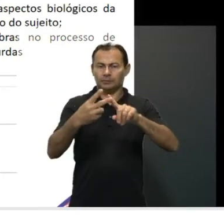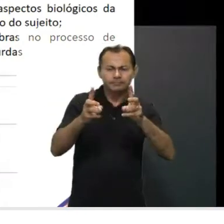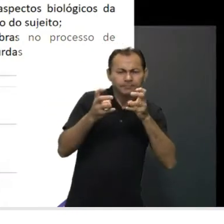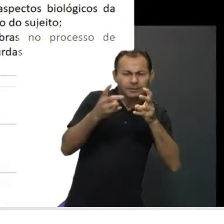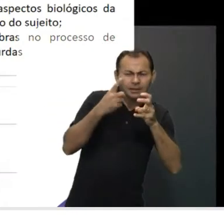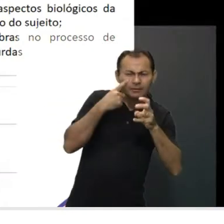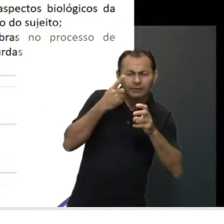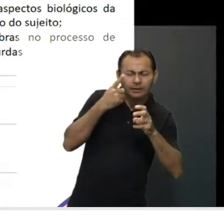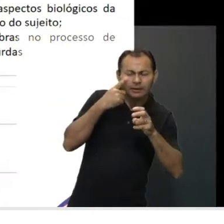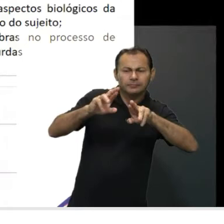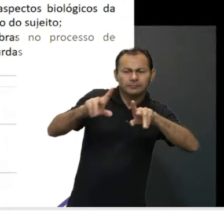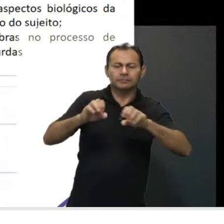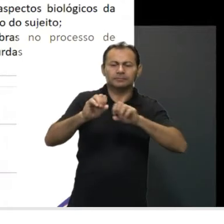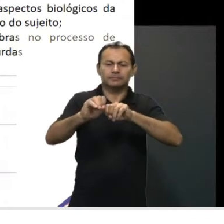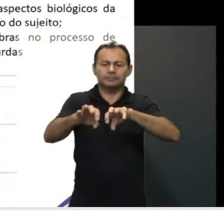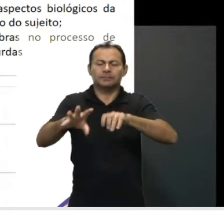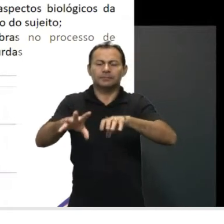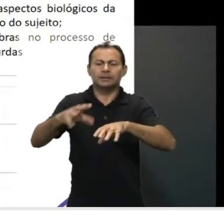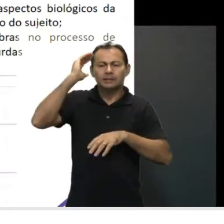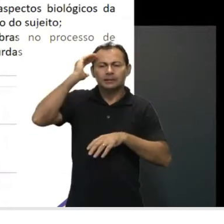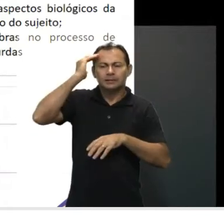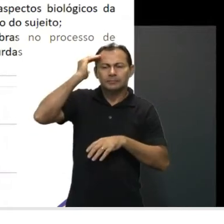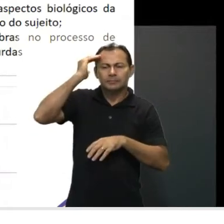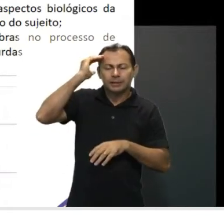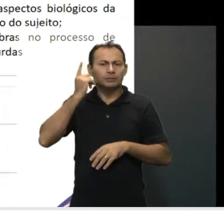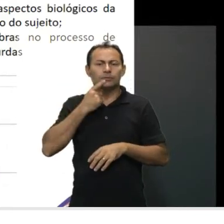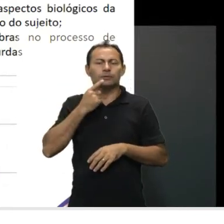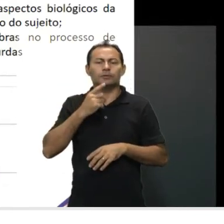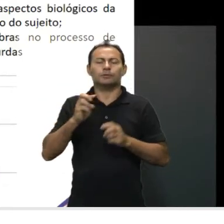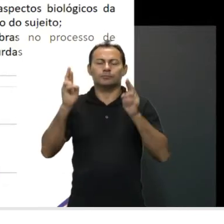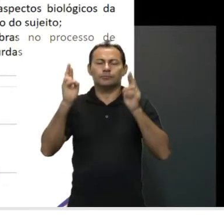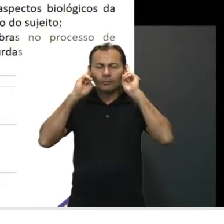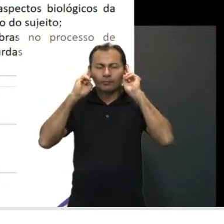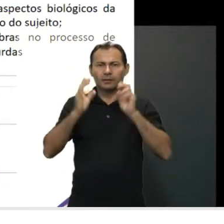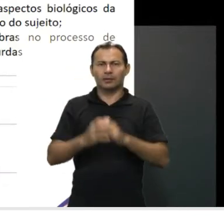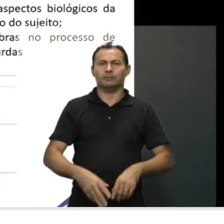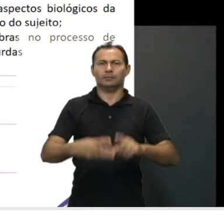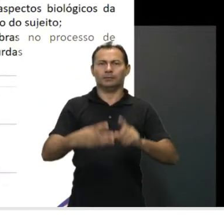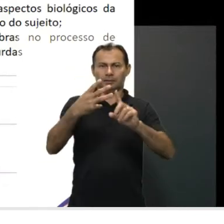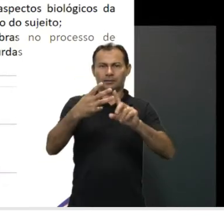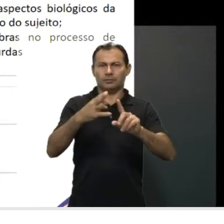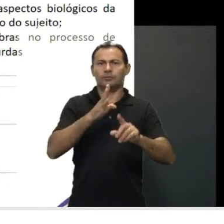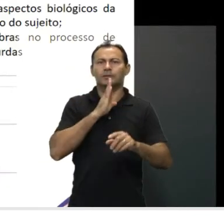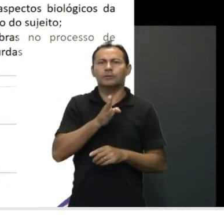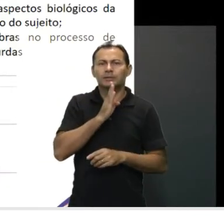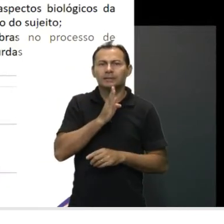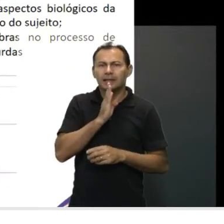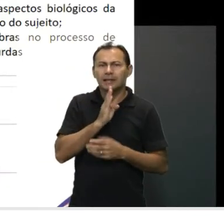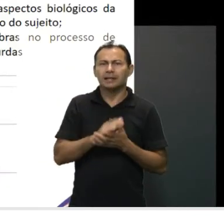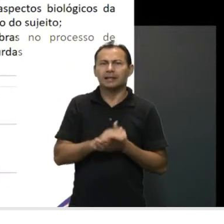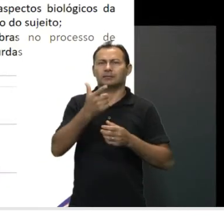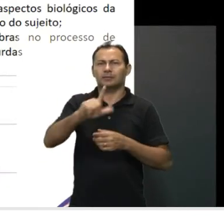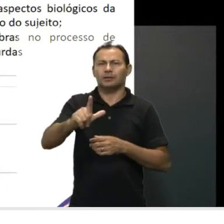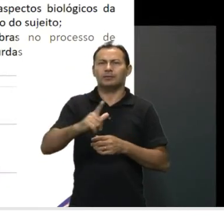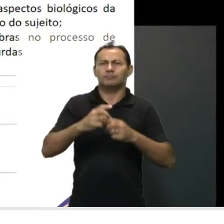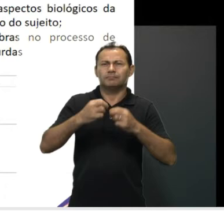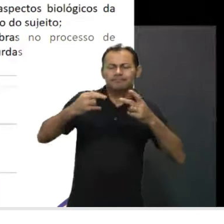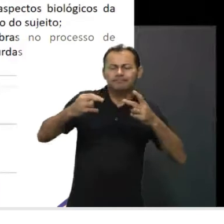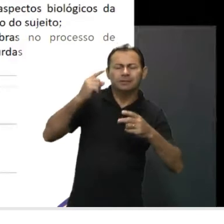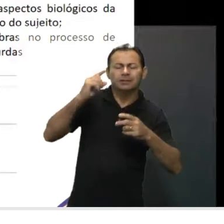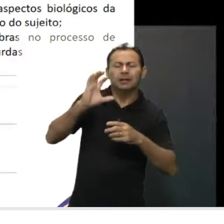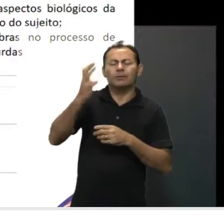diferentes abordagens de ensino e concepções sobre o surdo e a surdez. O terceiro, reconhecer as implicações dos aspectos biológicos